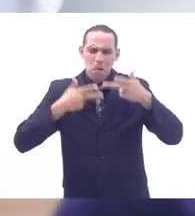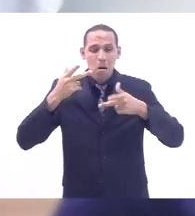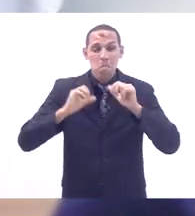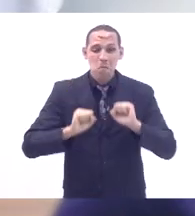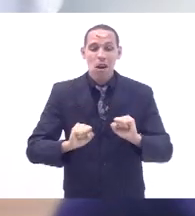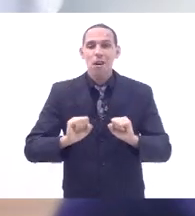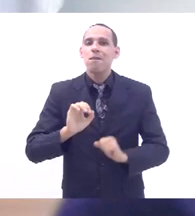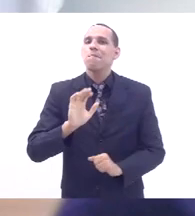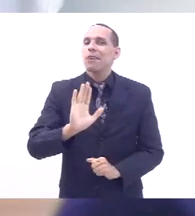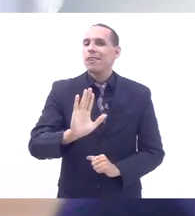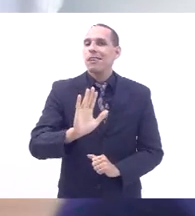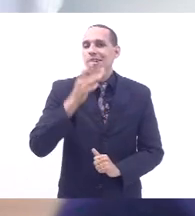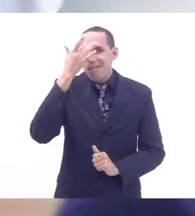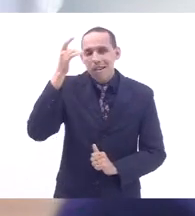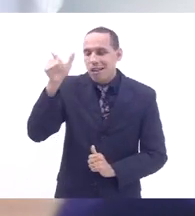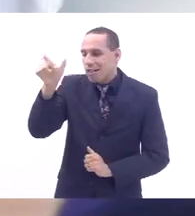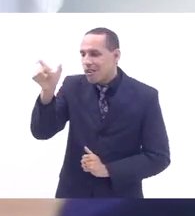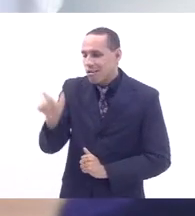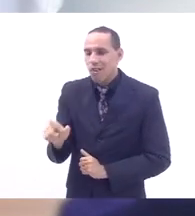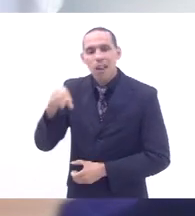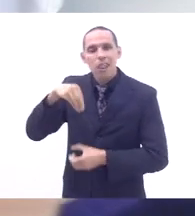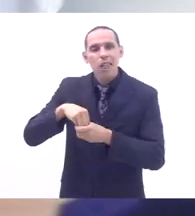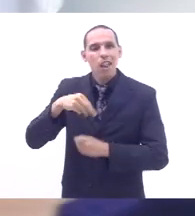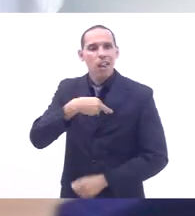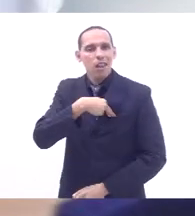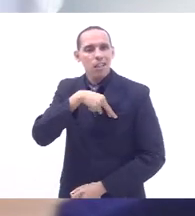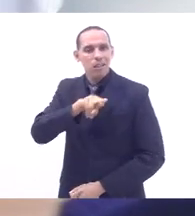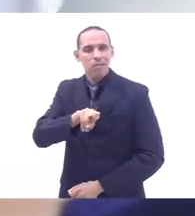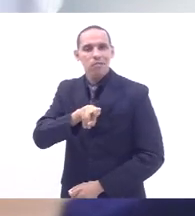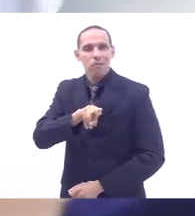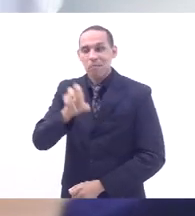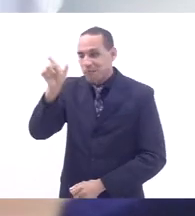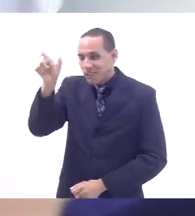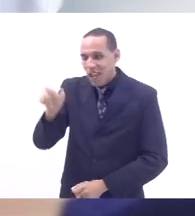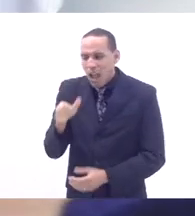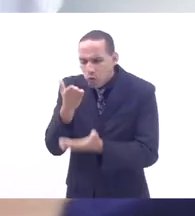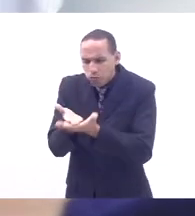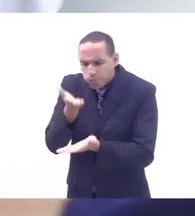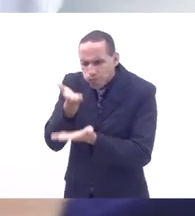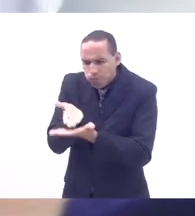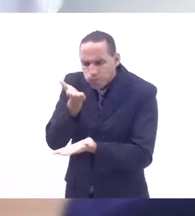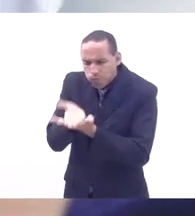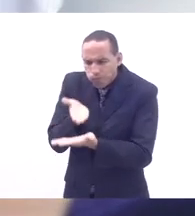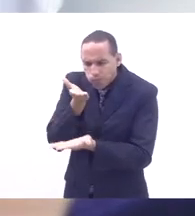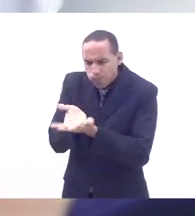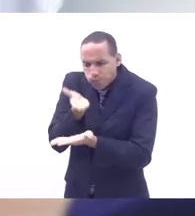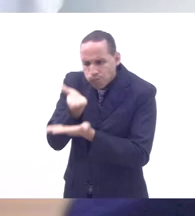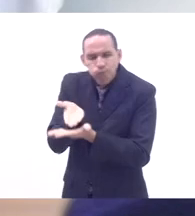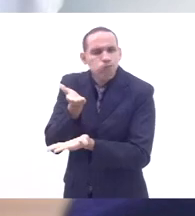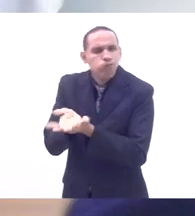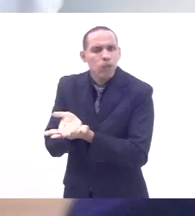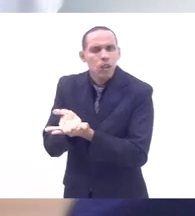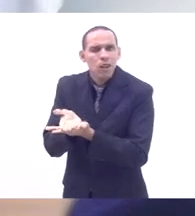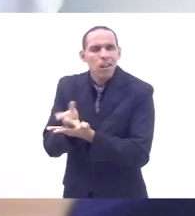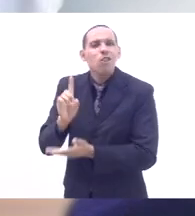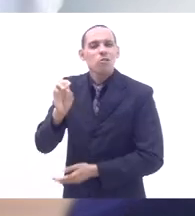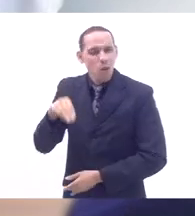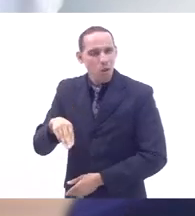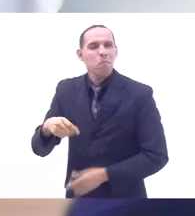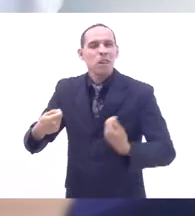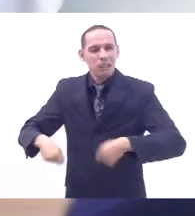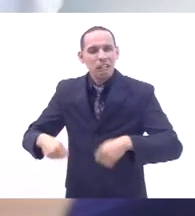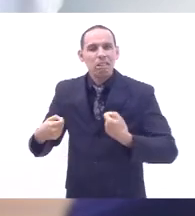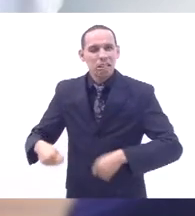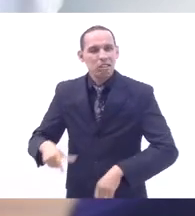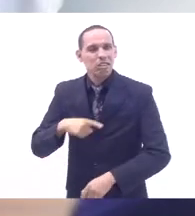Mas a pessoa que está na religião e ela tem que estudar, ela tem que ter aquele dom já